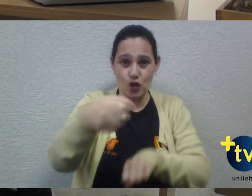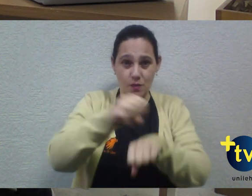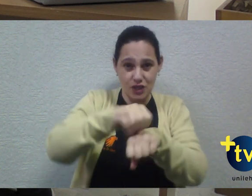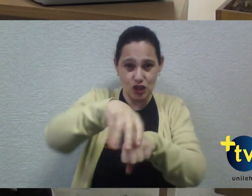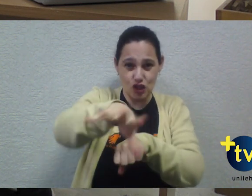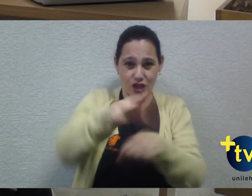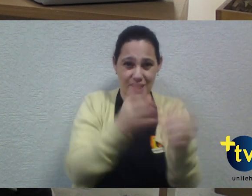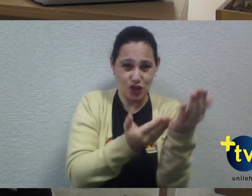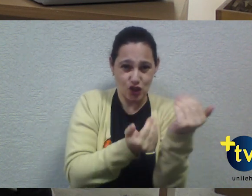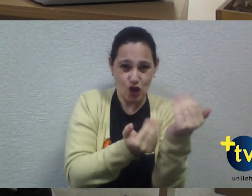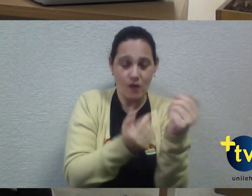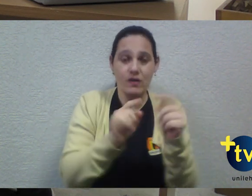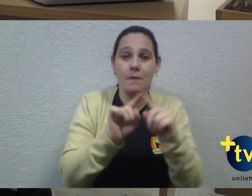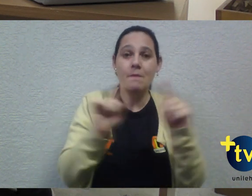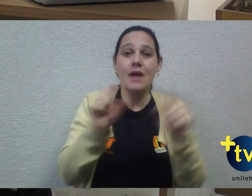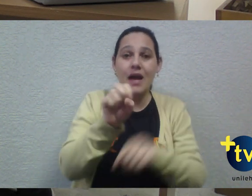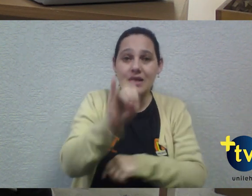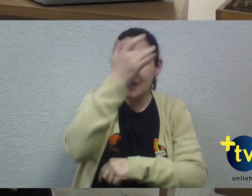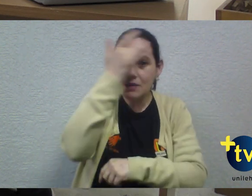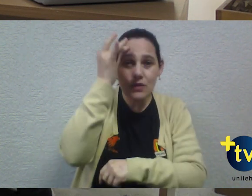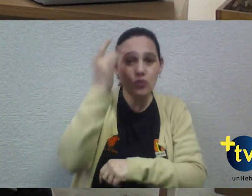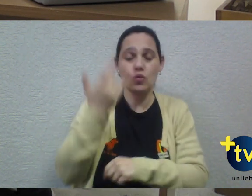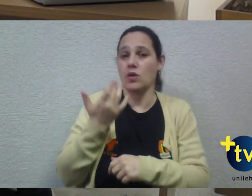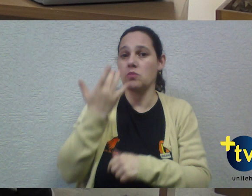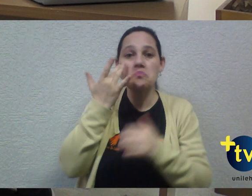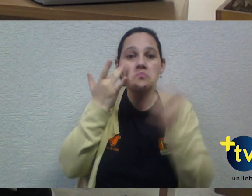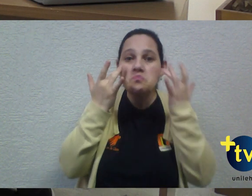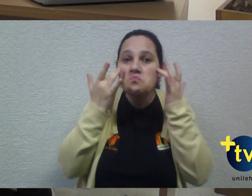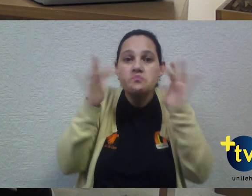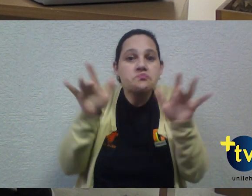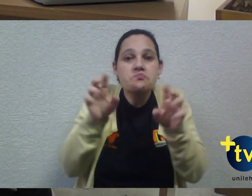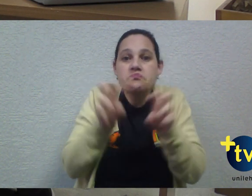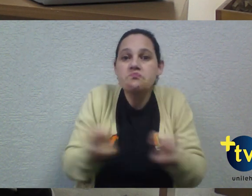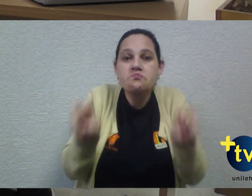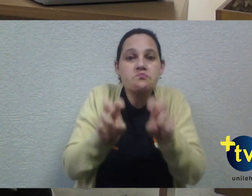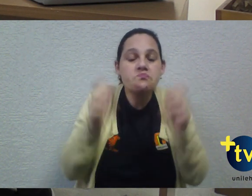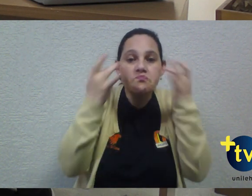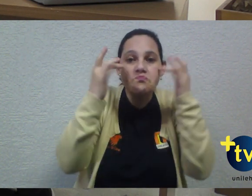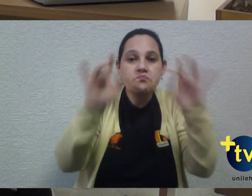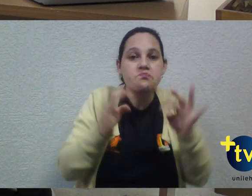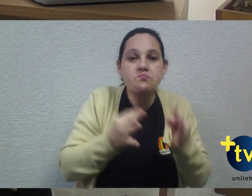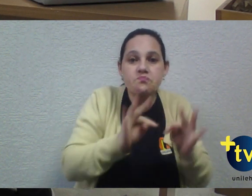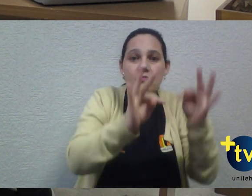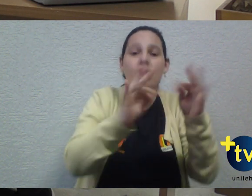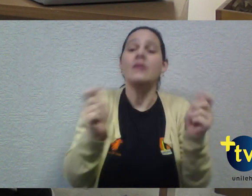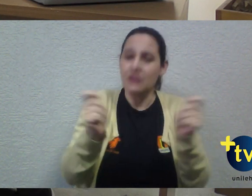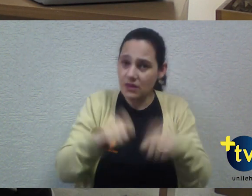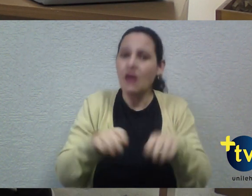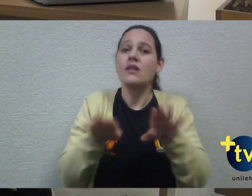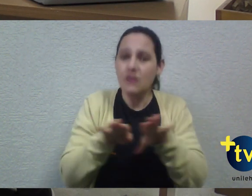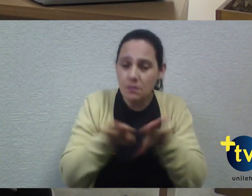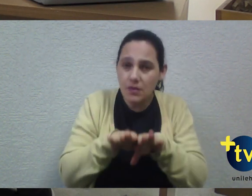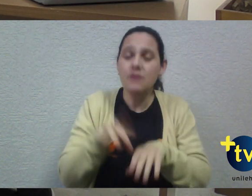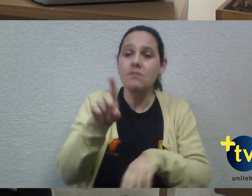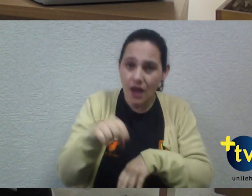só trouxe dica para os mais jovens, mas até a galera que não tem muita experiência em tecnologia é possível ingressar nesse mercado, porque justamente